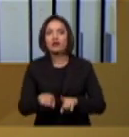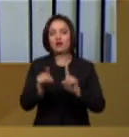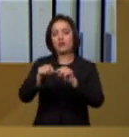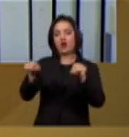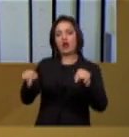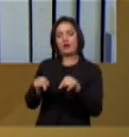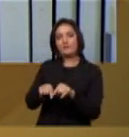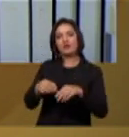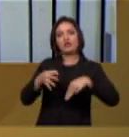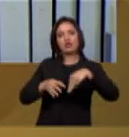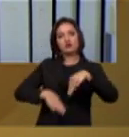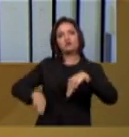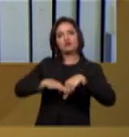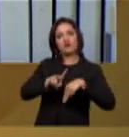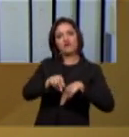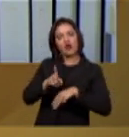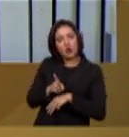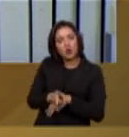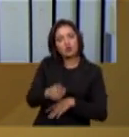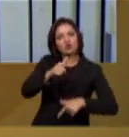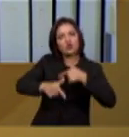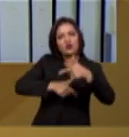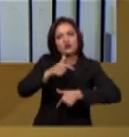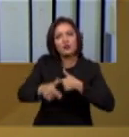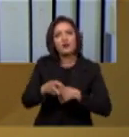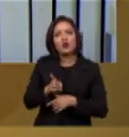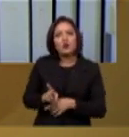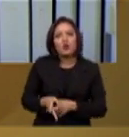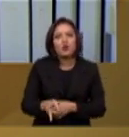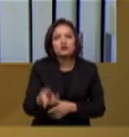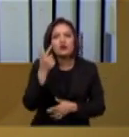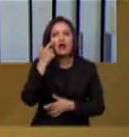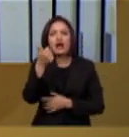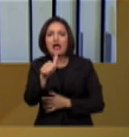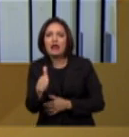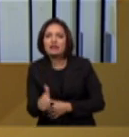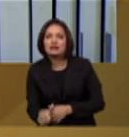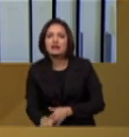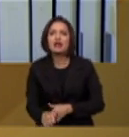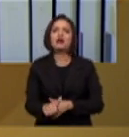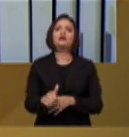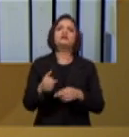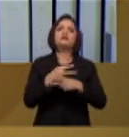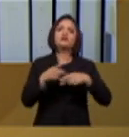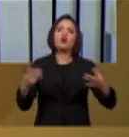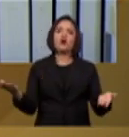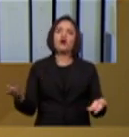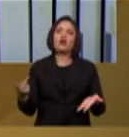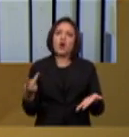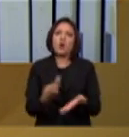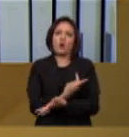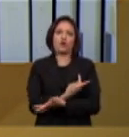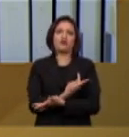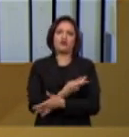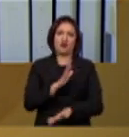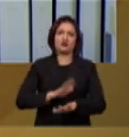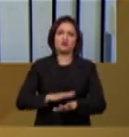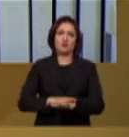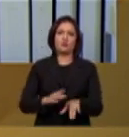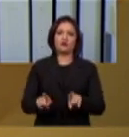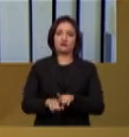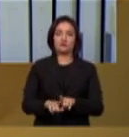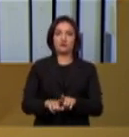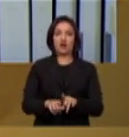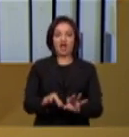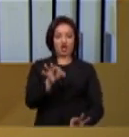ministros seguirão trabalhando, dando continuidade à análise interna dos feitos que compõem os respectivos acervos. A Justiça